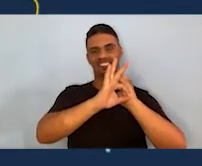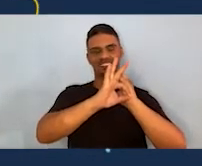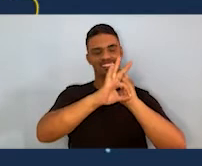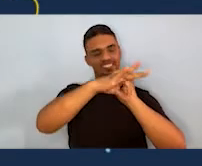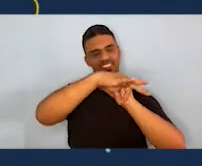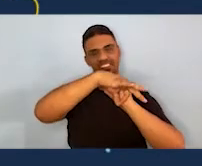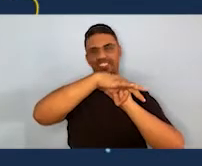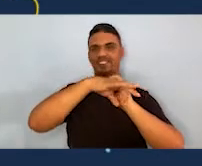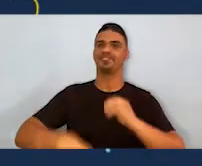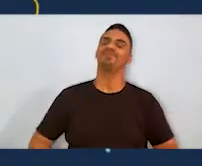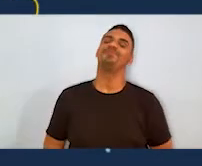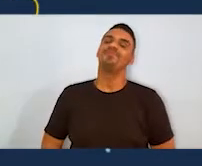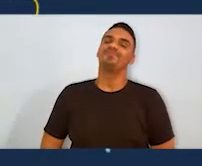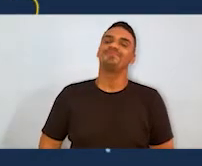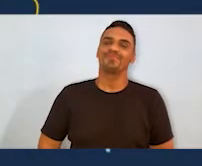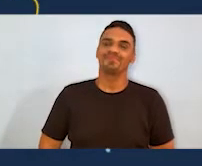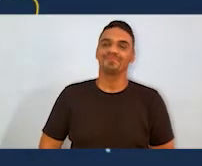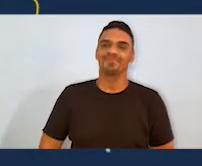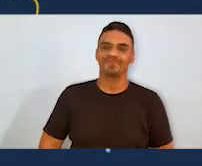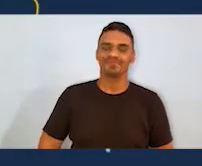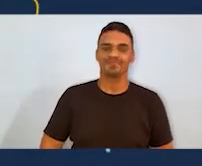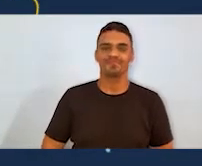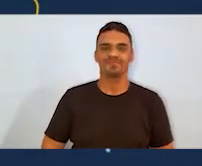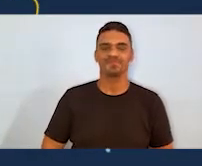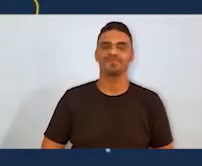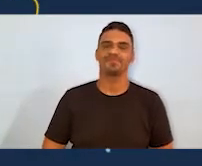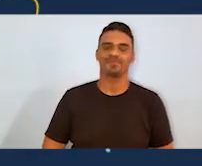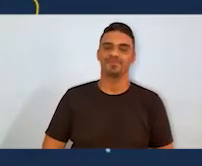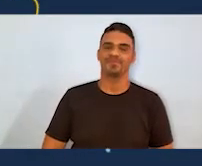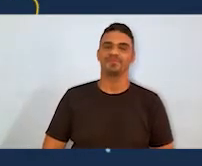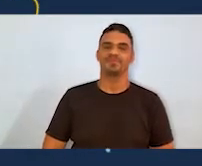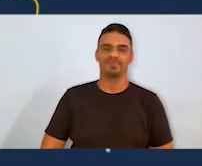Tá. Aqui, tirar aqui.